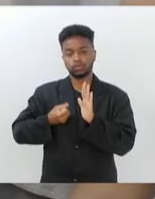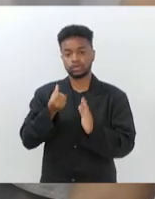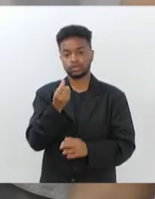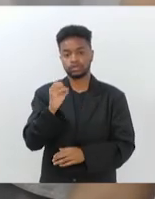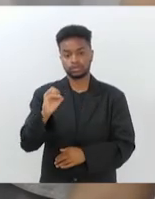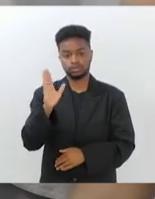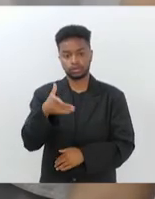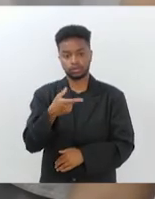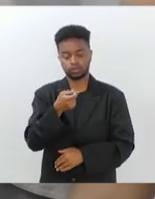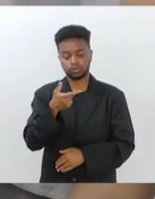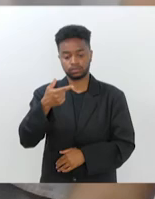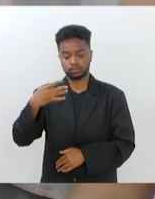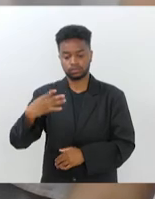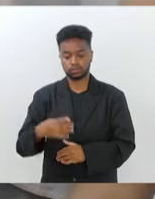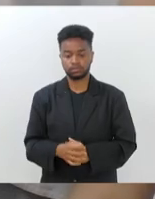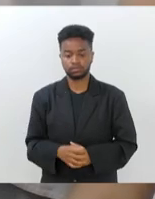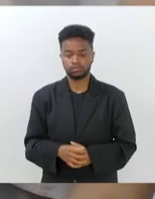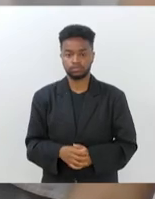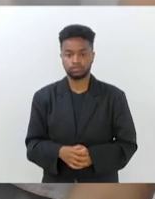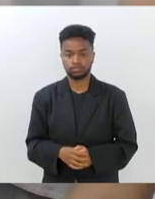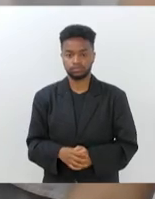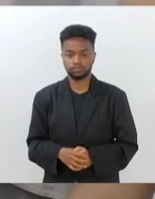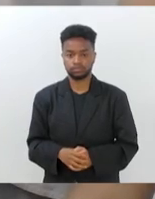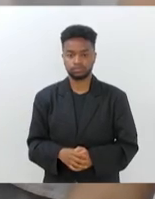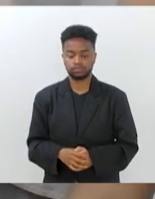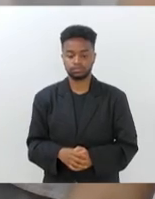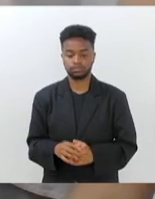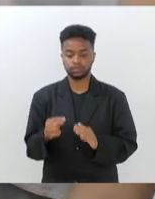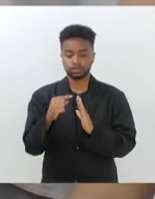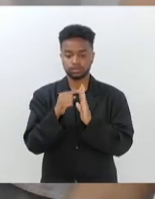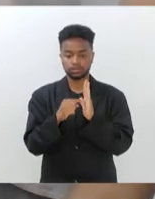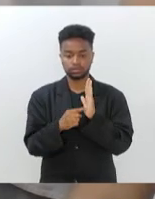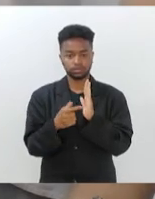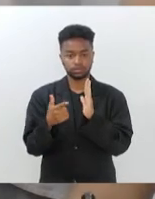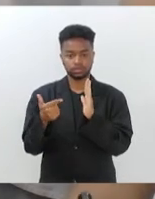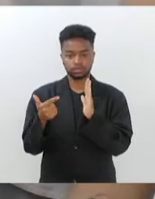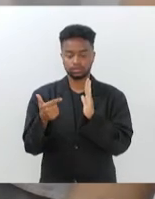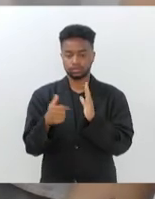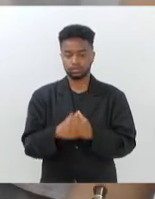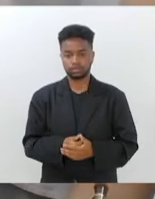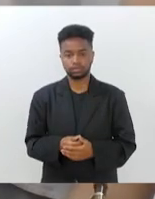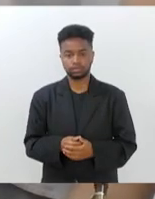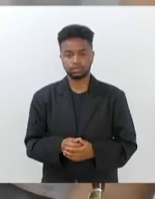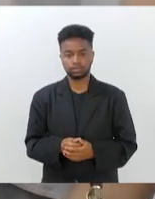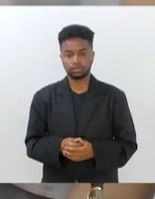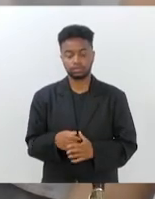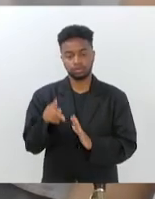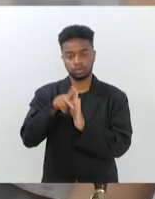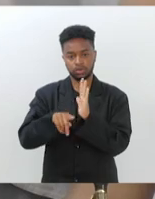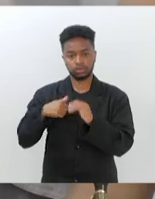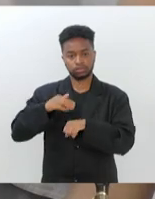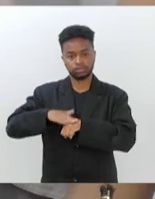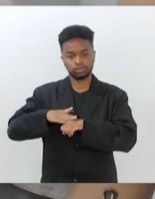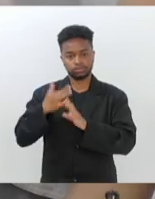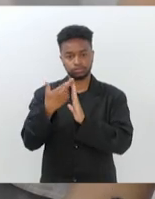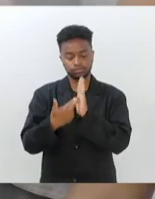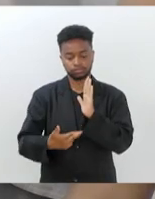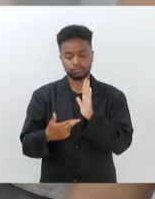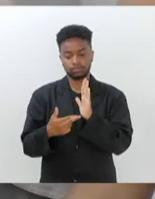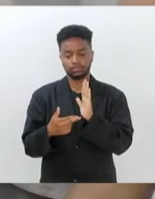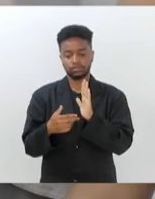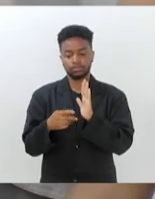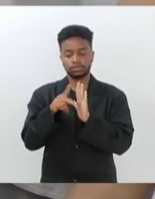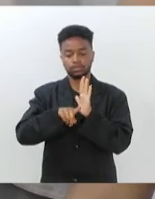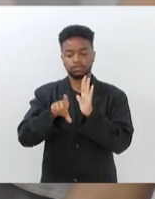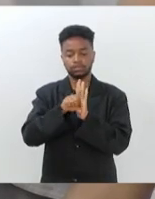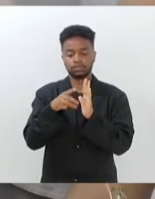de 2024 o item 12 da pauta são projetos sob minha relatoria o projeto de lei número